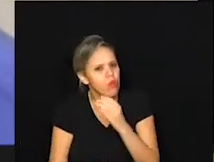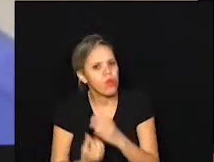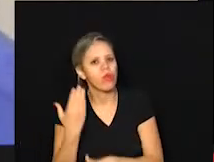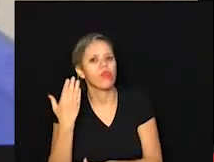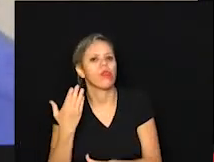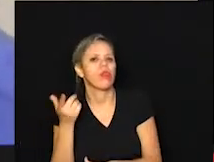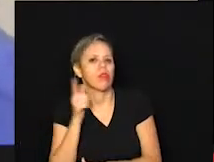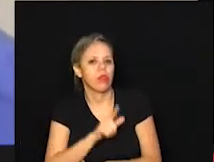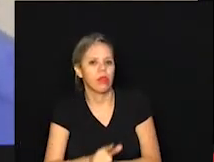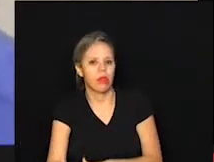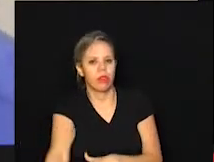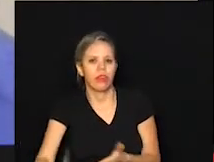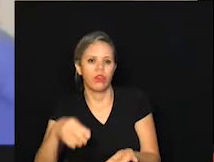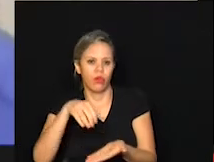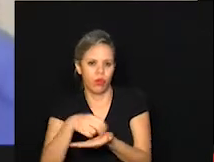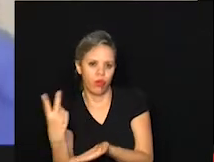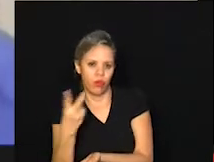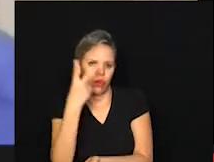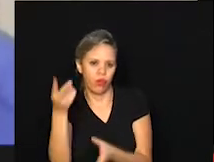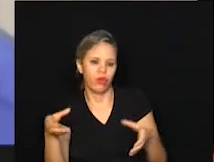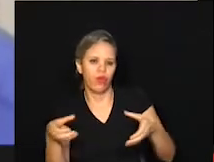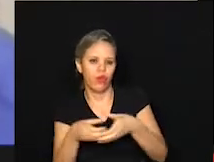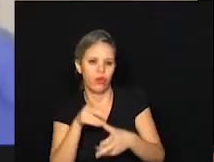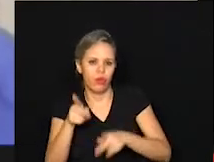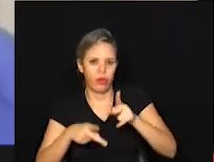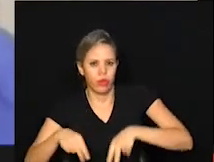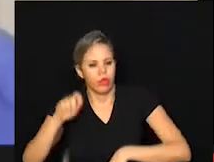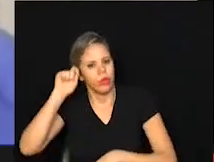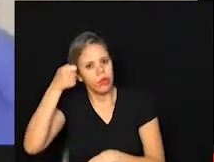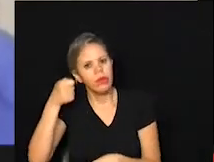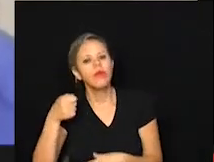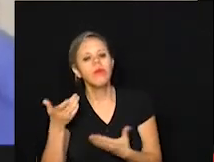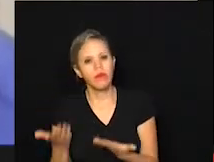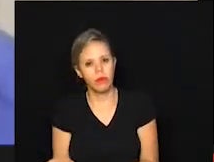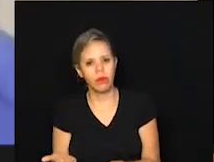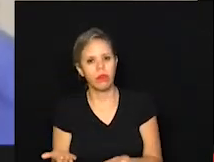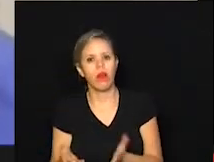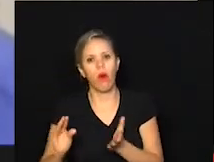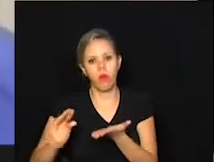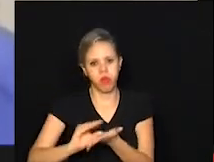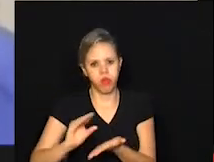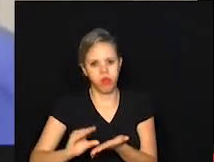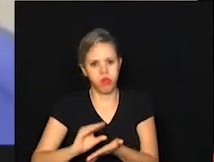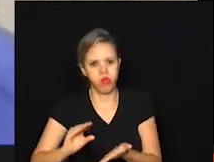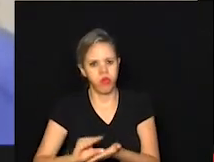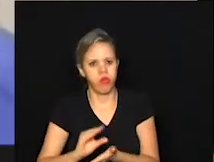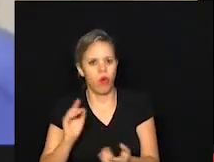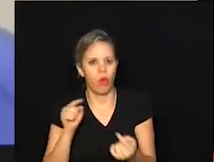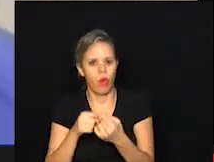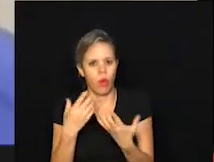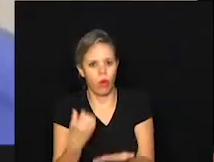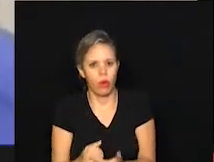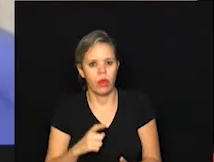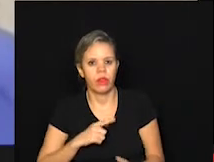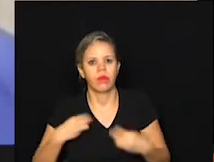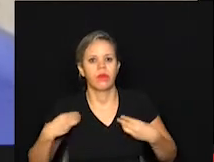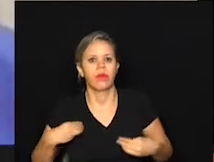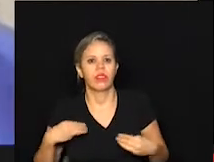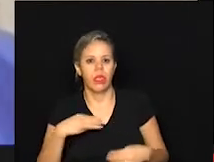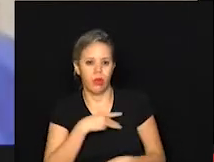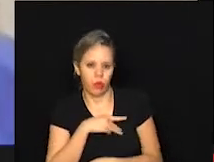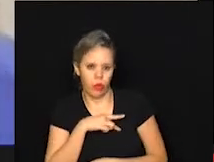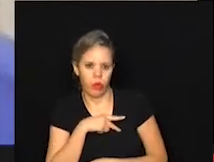vir para o Fundo de Valorização da Comunidade Negra através desses recursos obtidos pelo Ministério